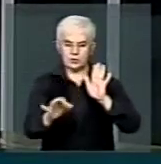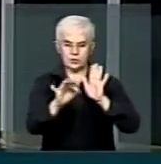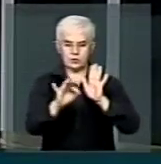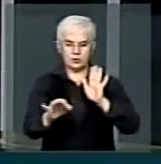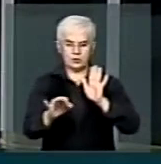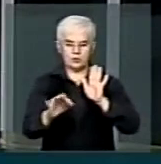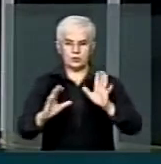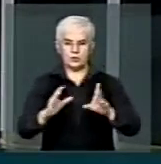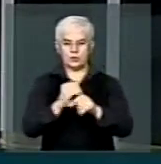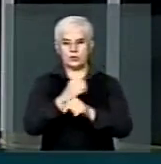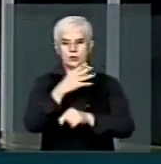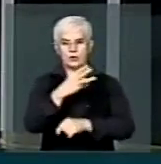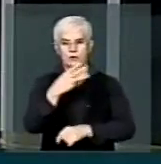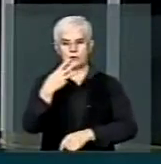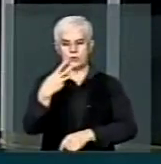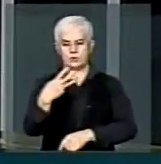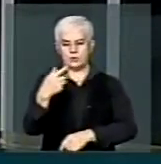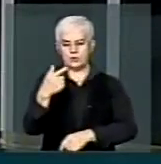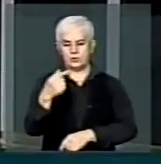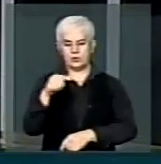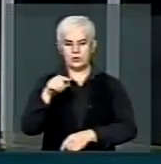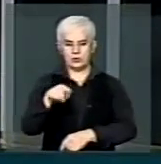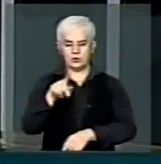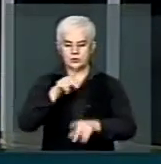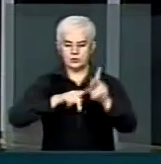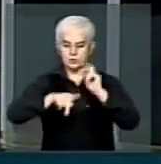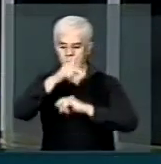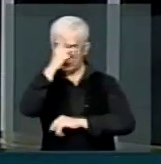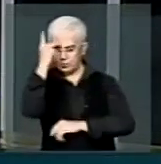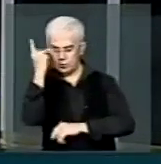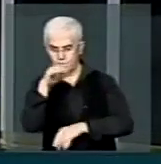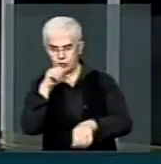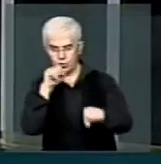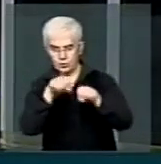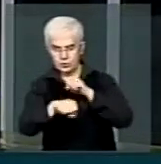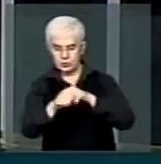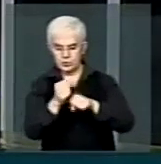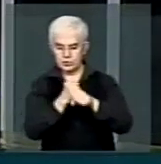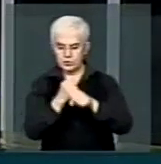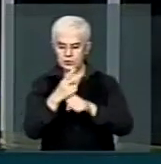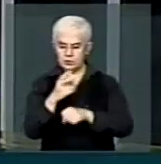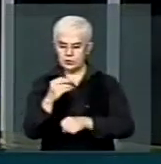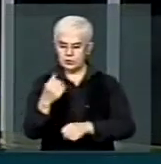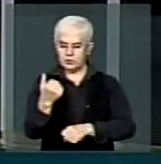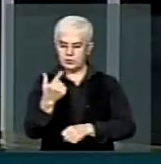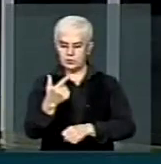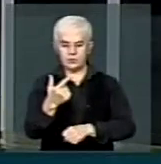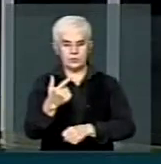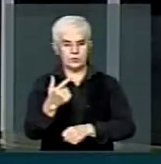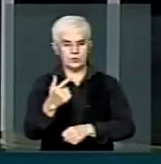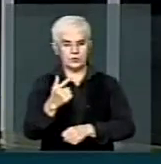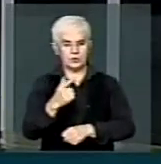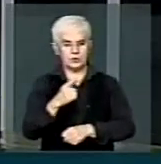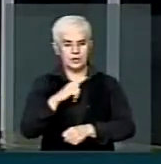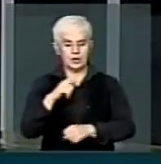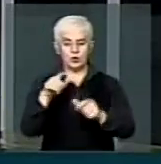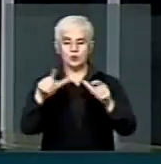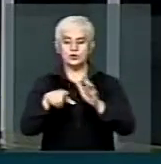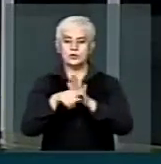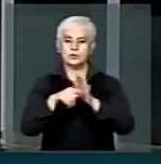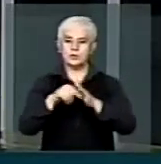36% das 437 mil pessoas assassinadas em 2012 estão nas